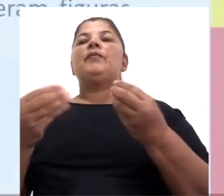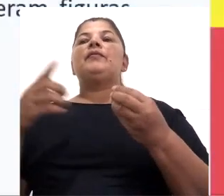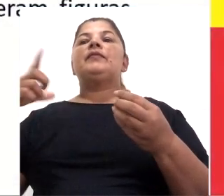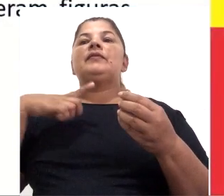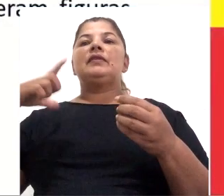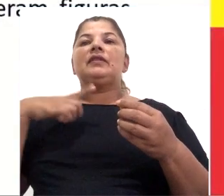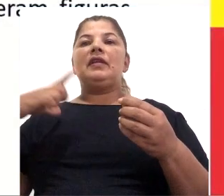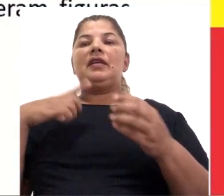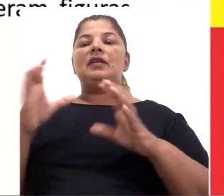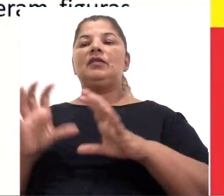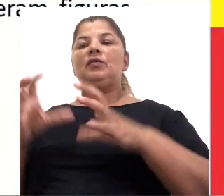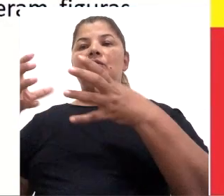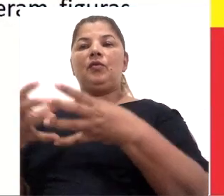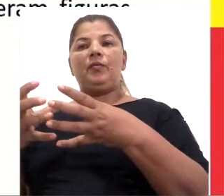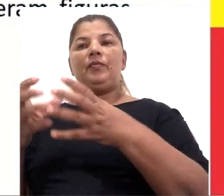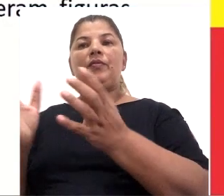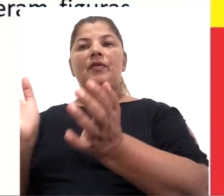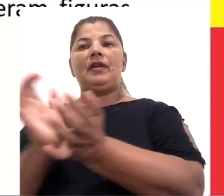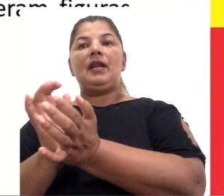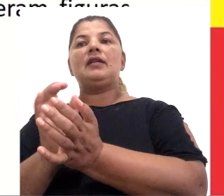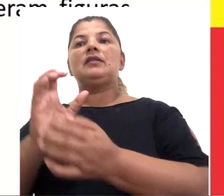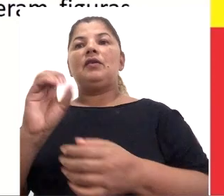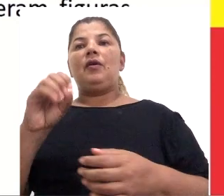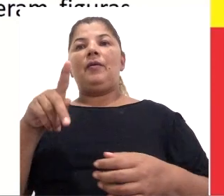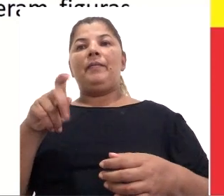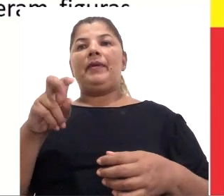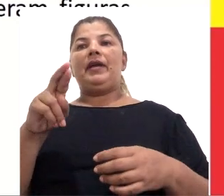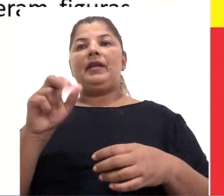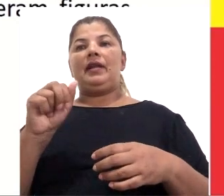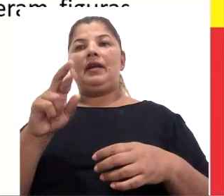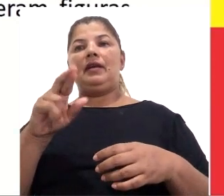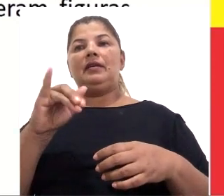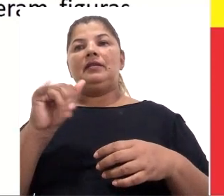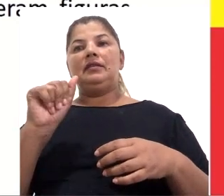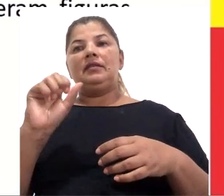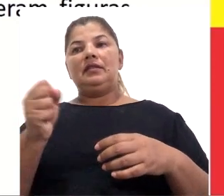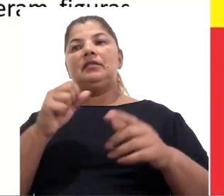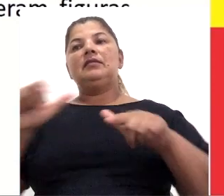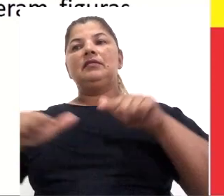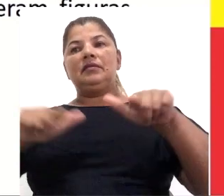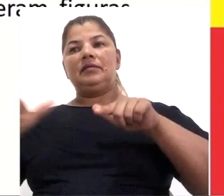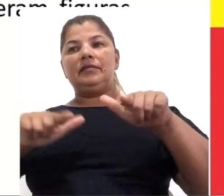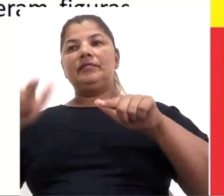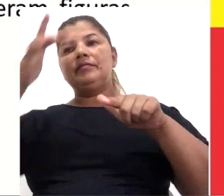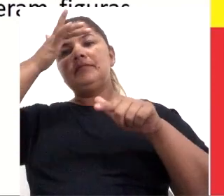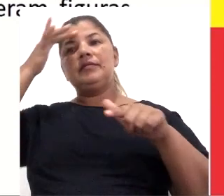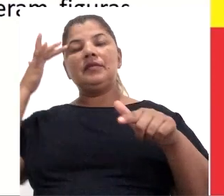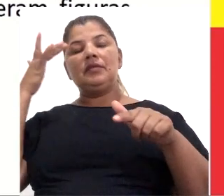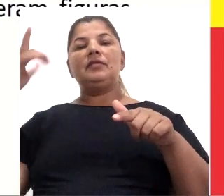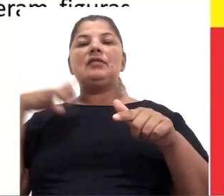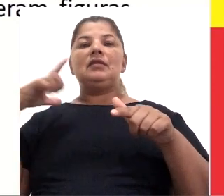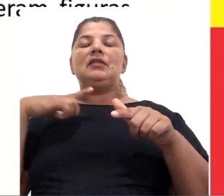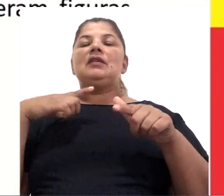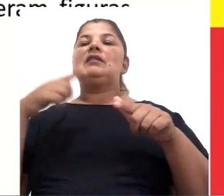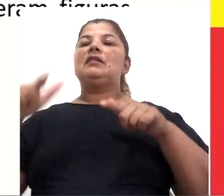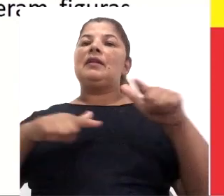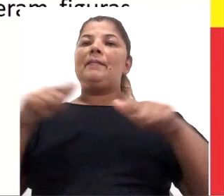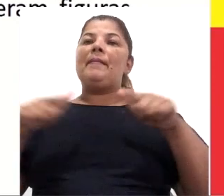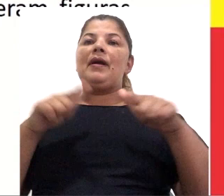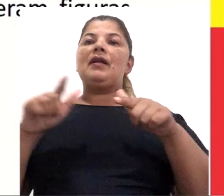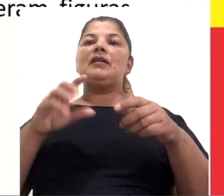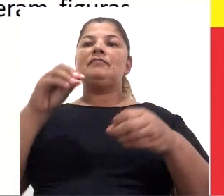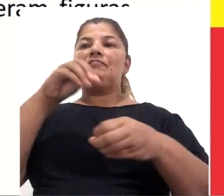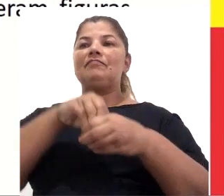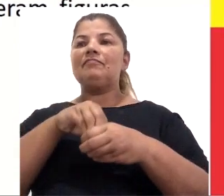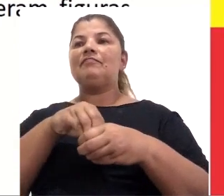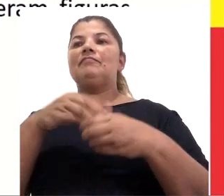formação também da classe operária, tá? O que eram os operários? Eram as pessoas que trabalhavam, né, em ambientes fabris,